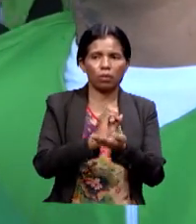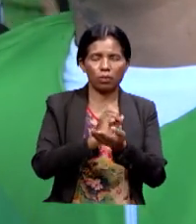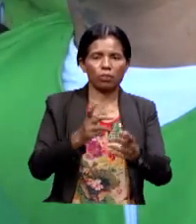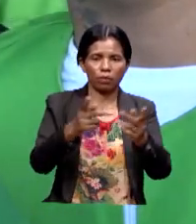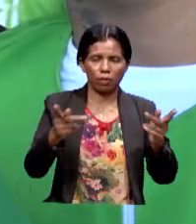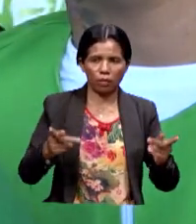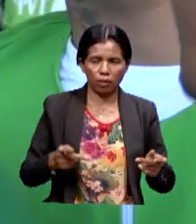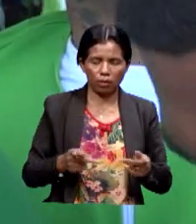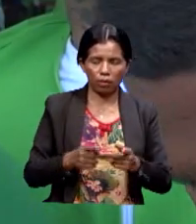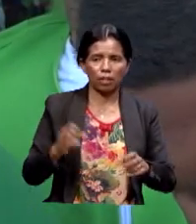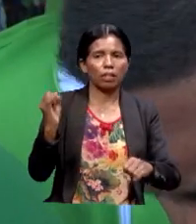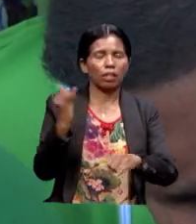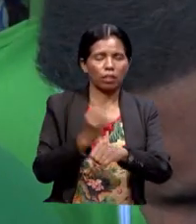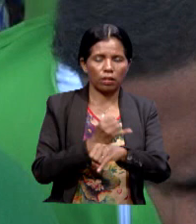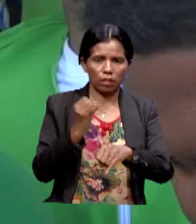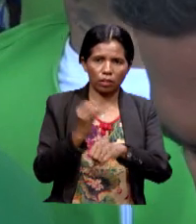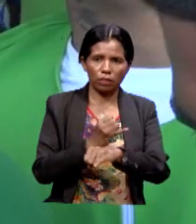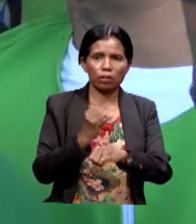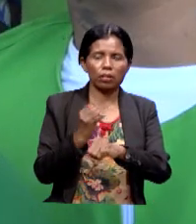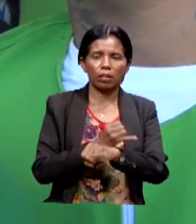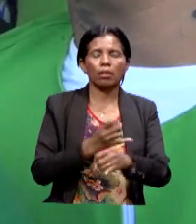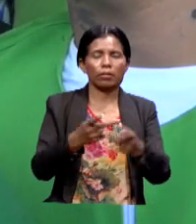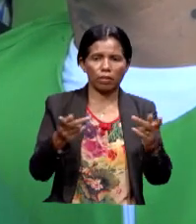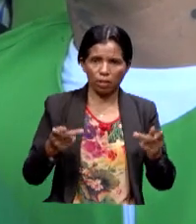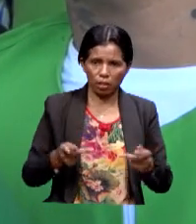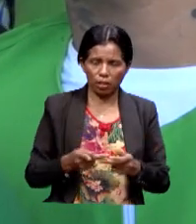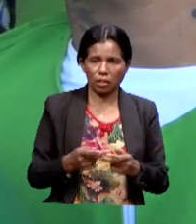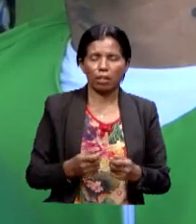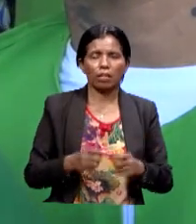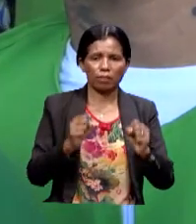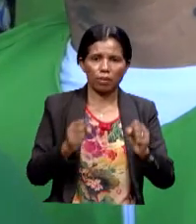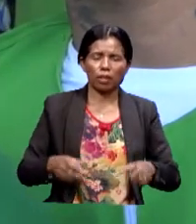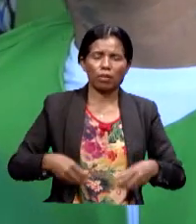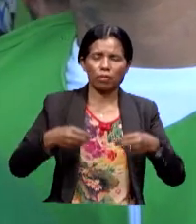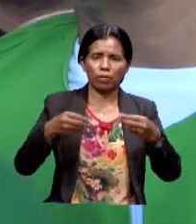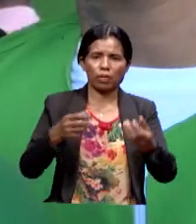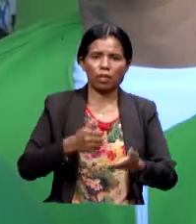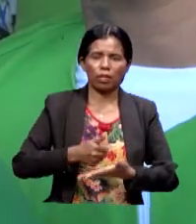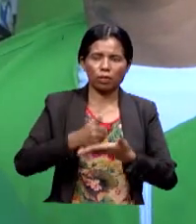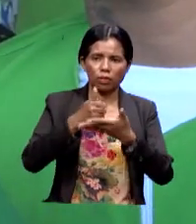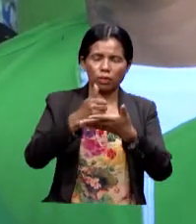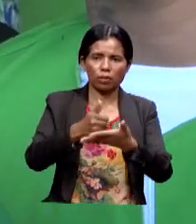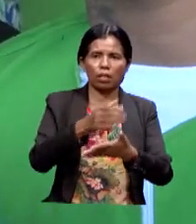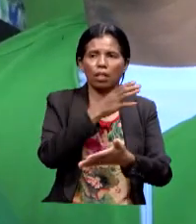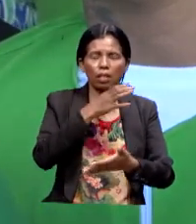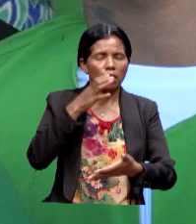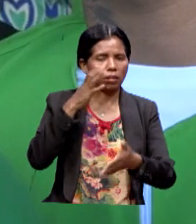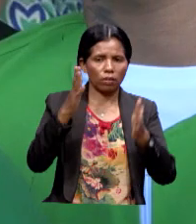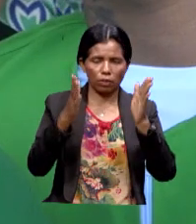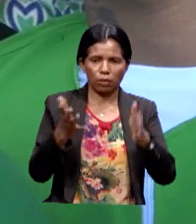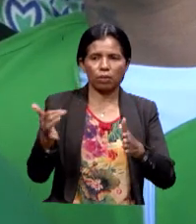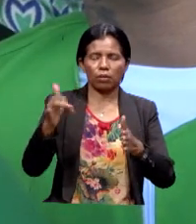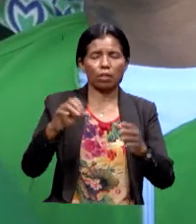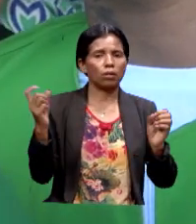sair indústria para agroindustrial. Atunune, bele for apoio para itene agricultor xira, laos de que é